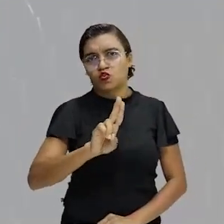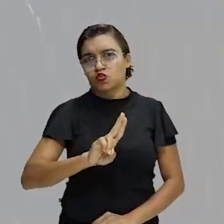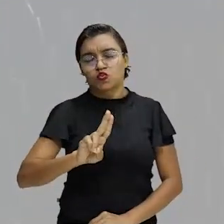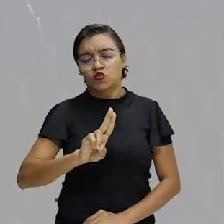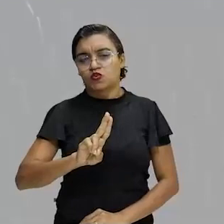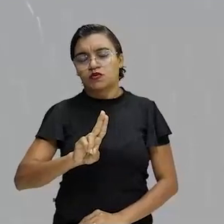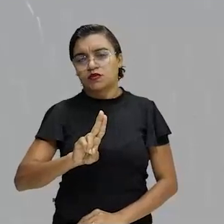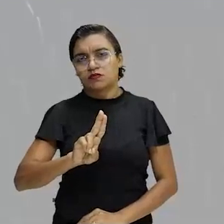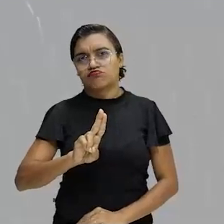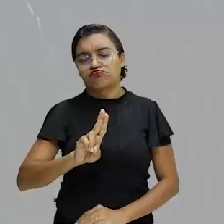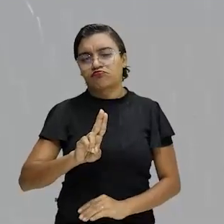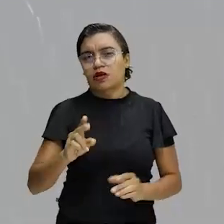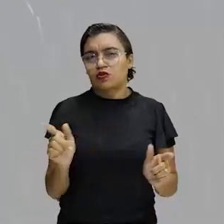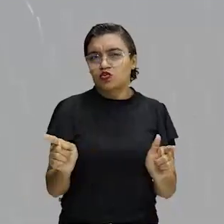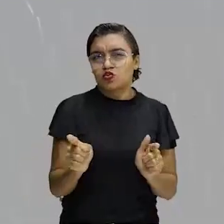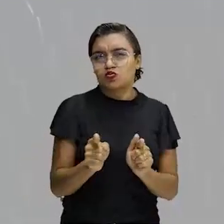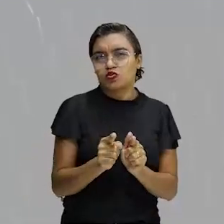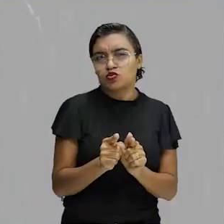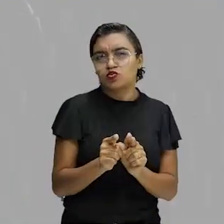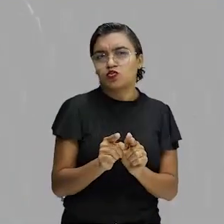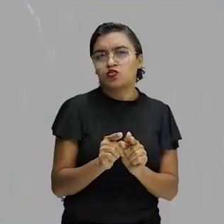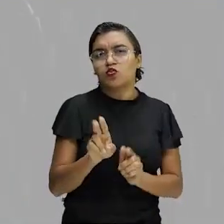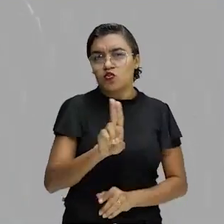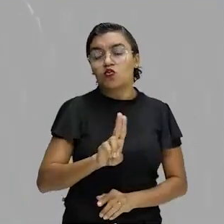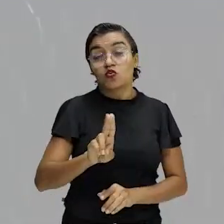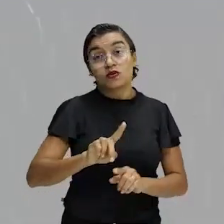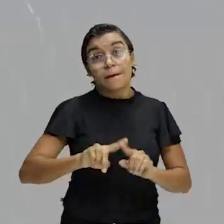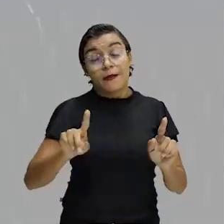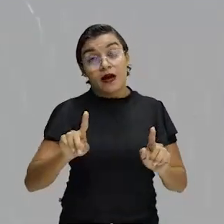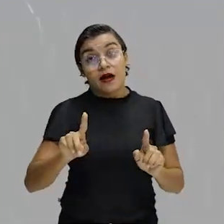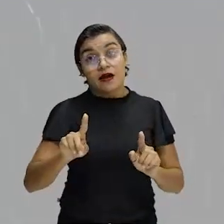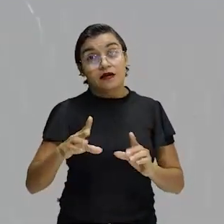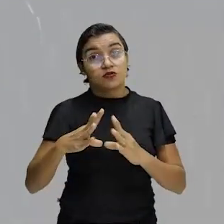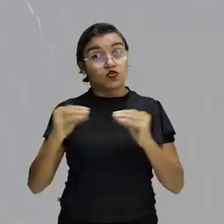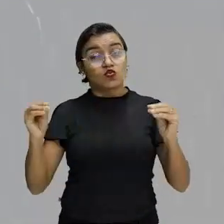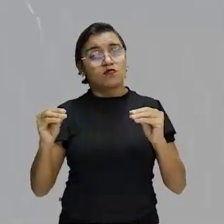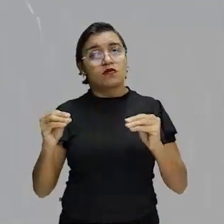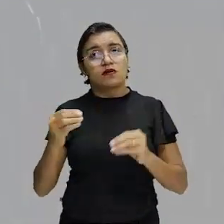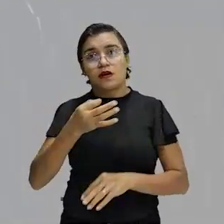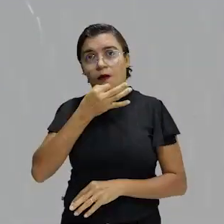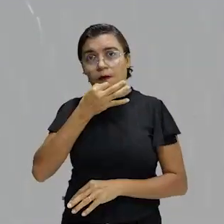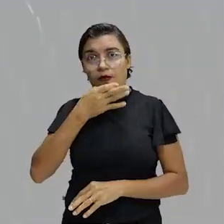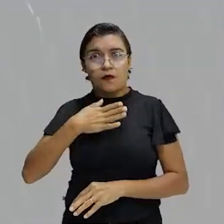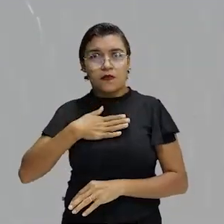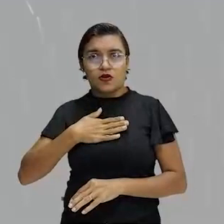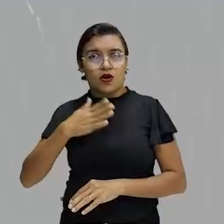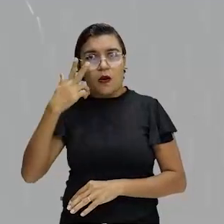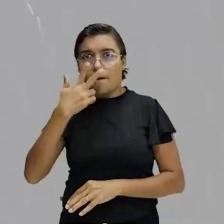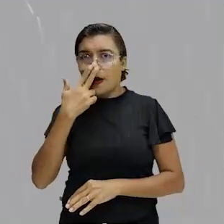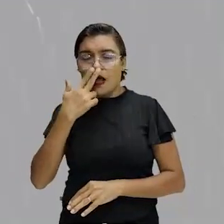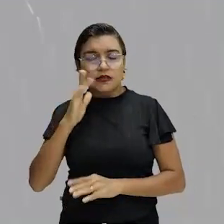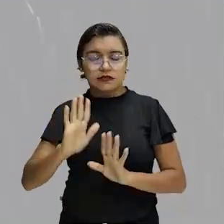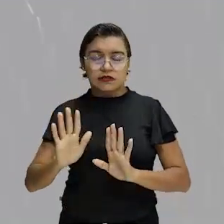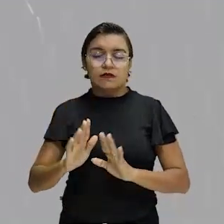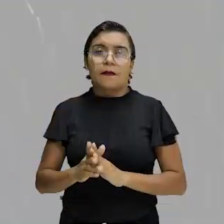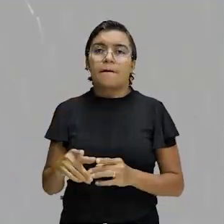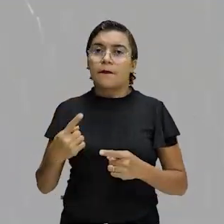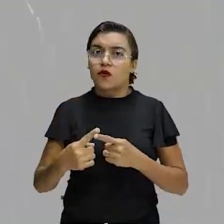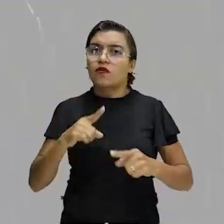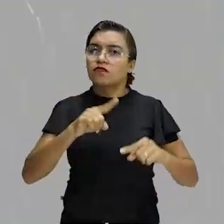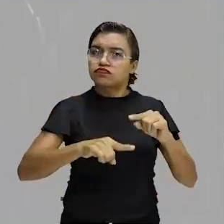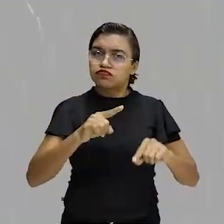menor acesso. Mas tenho a impressão de que ele não será extinto, porque, como eu falei para vocês, é uma ferramenta